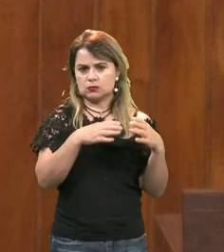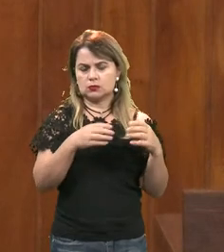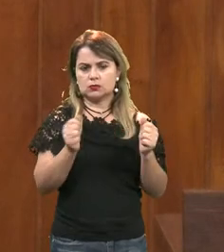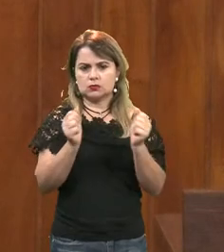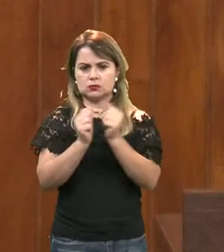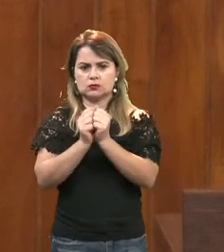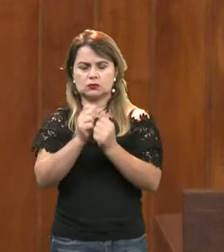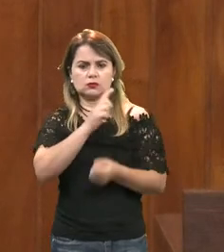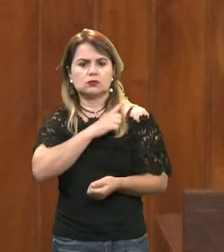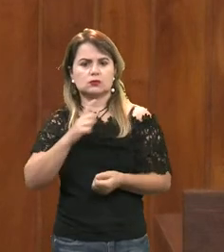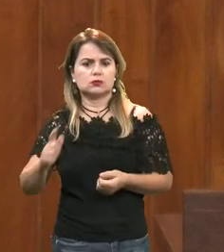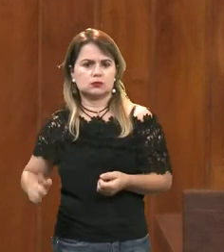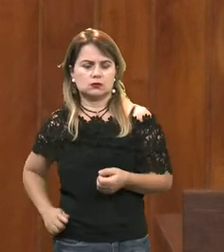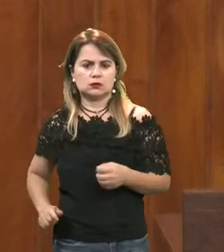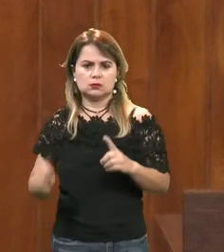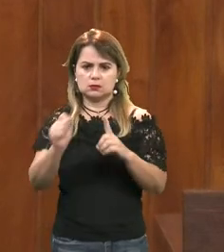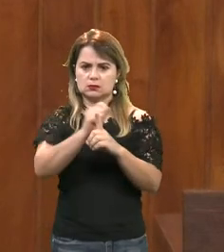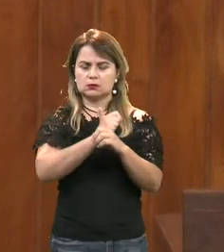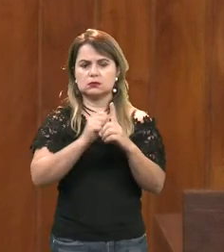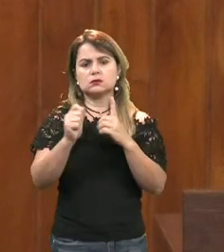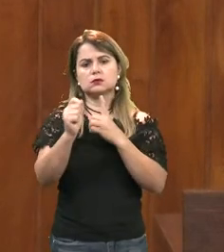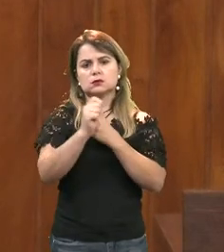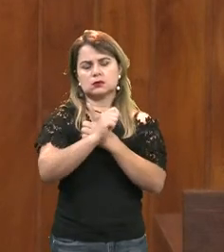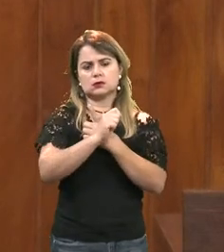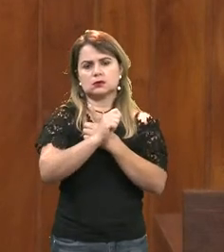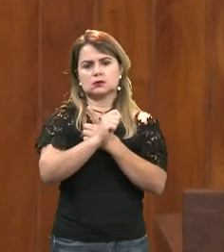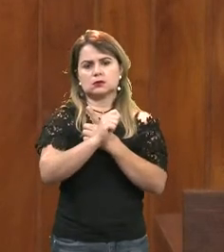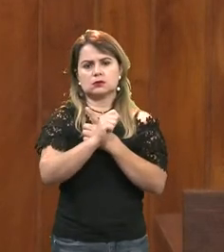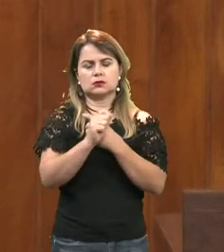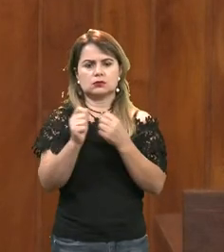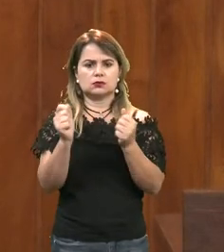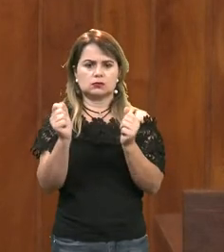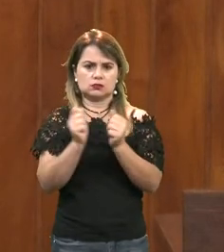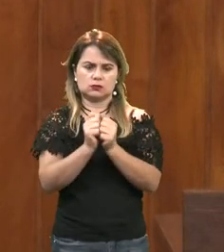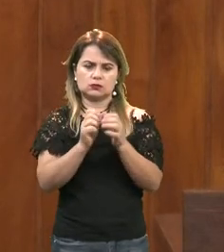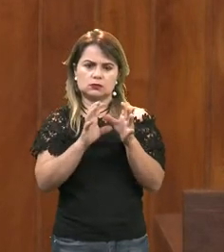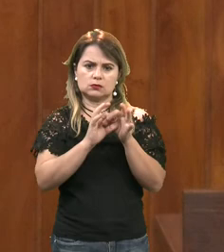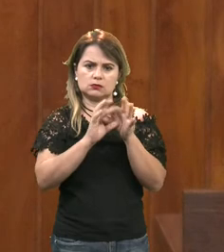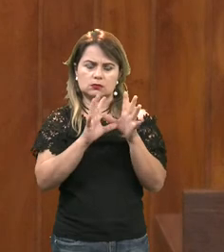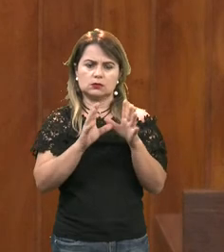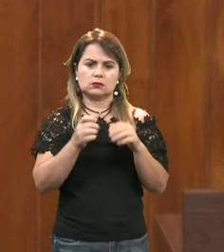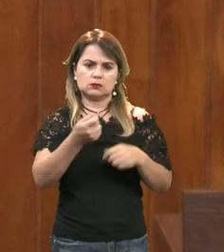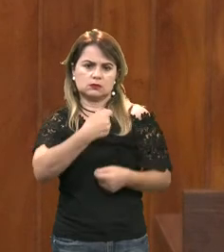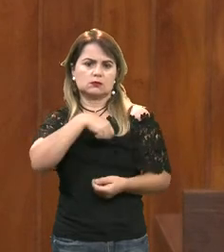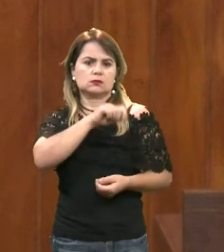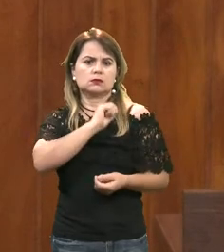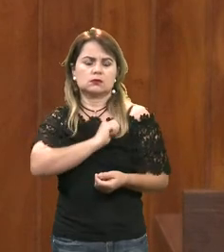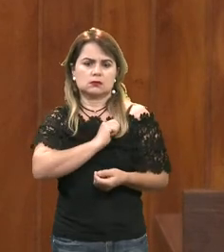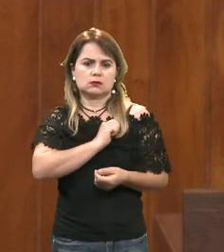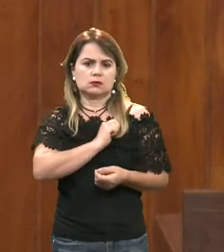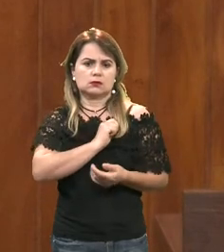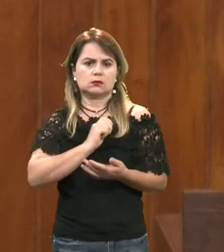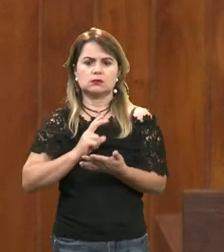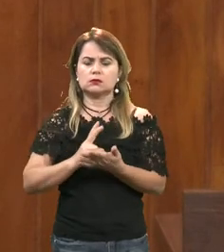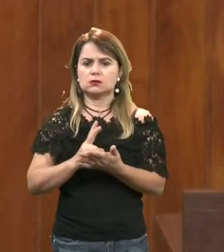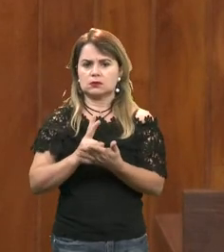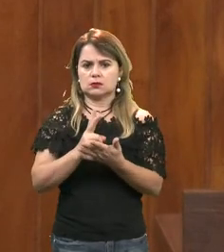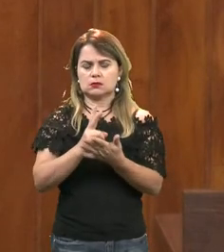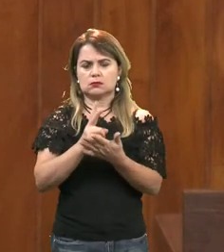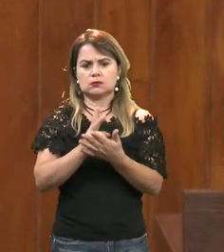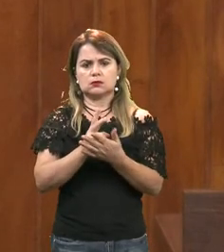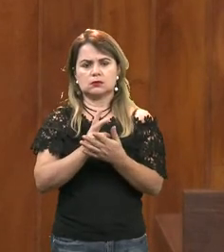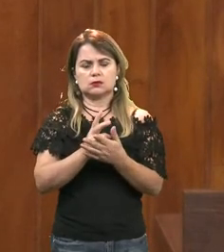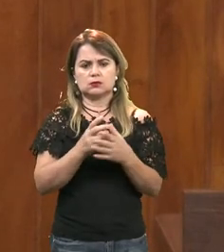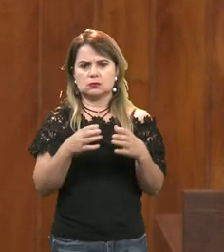governo e sociedade civil, de caráter deliberativo, fiscalizador, permanente,